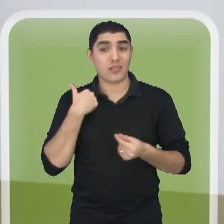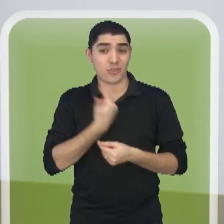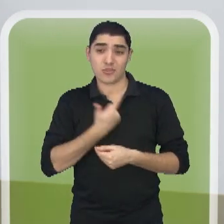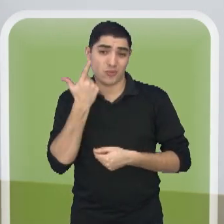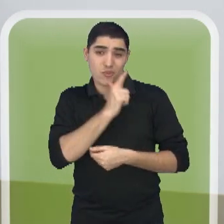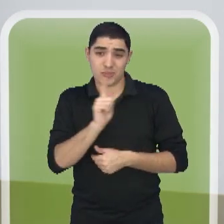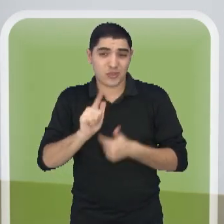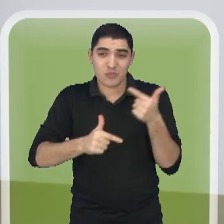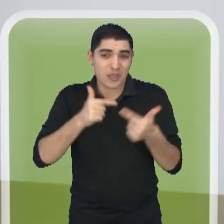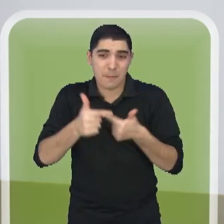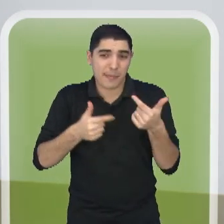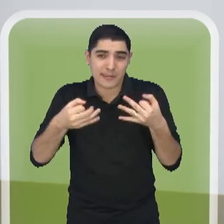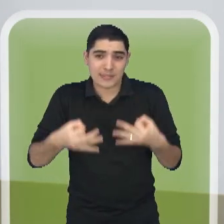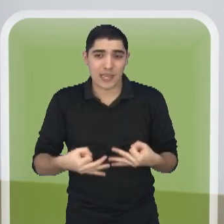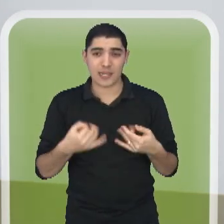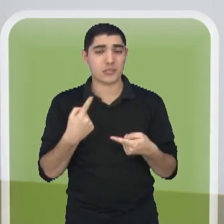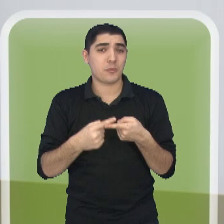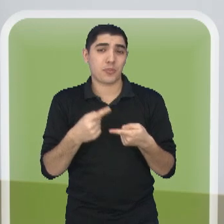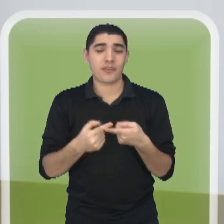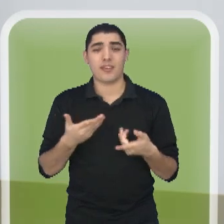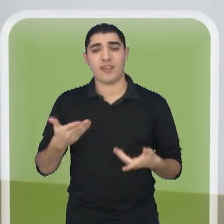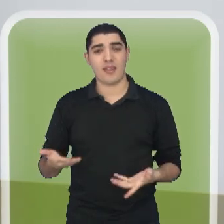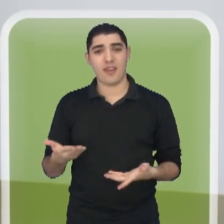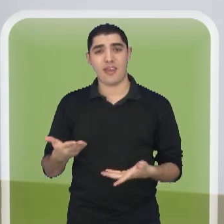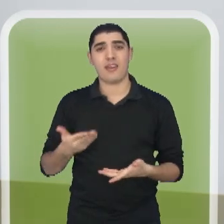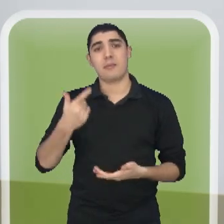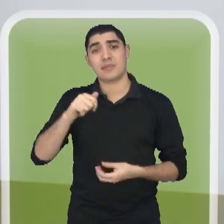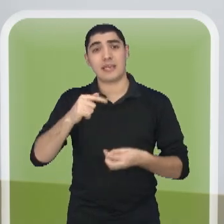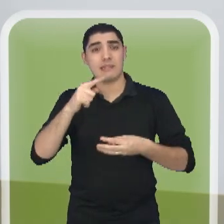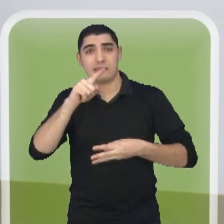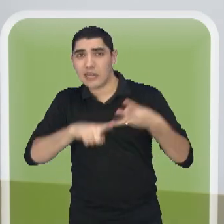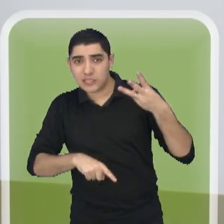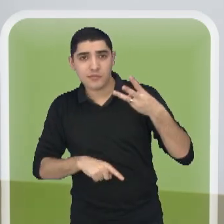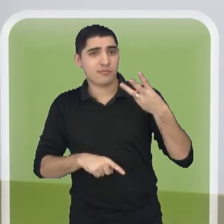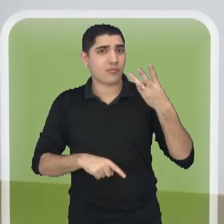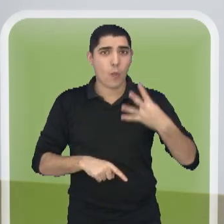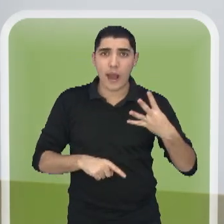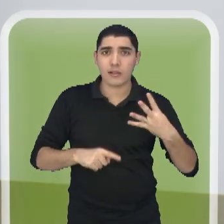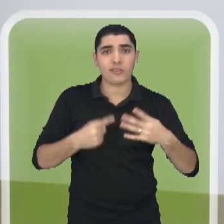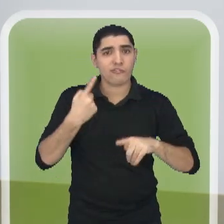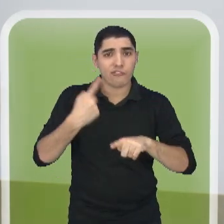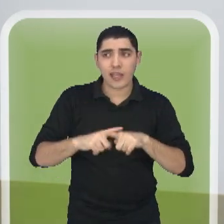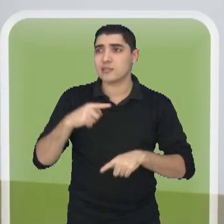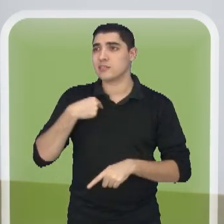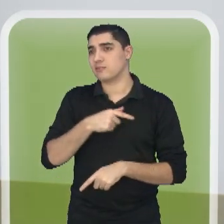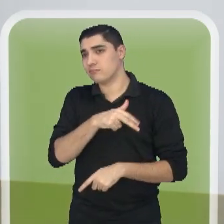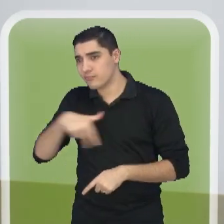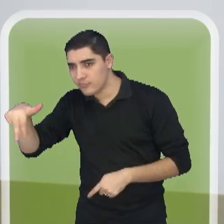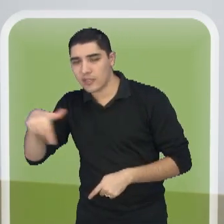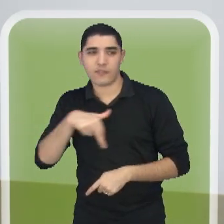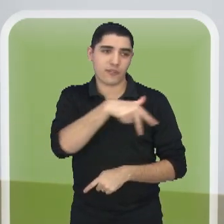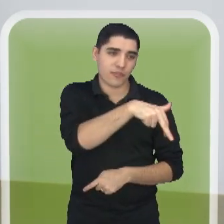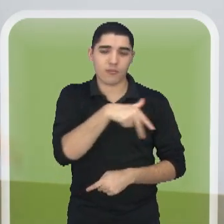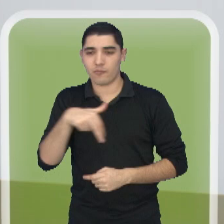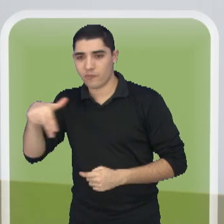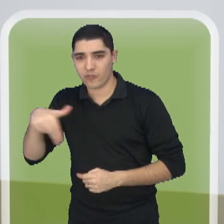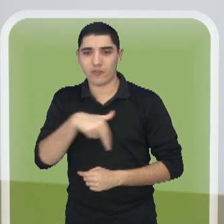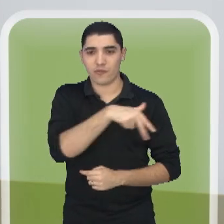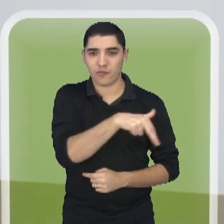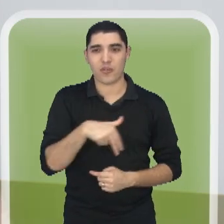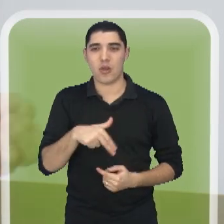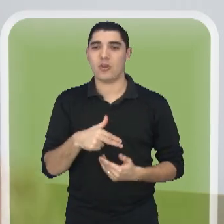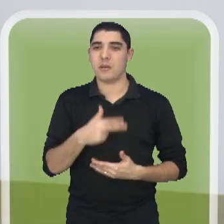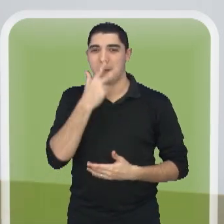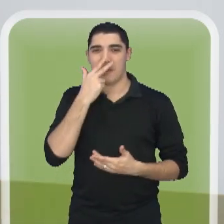direito por isso. A gente teve que sair 3 vezes do estádio, 4 vezes do estádio para poder ir pegar o credenciamento, voltar, aí